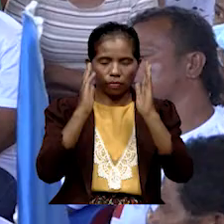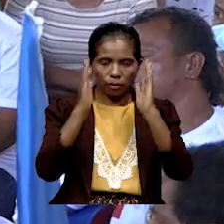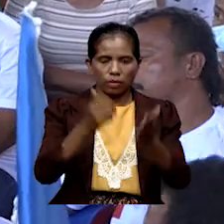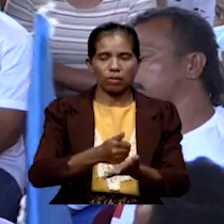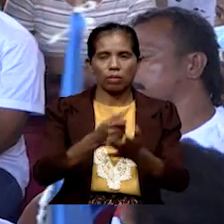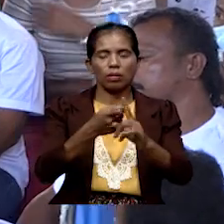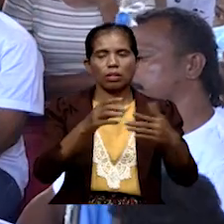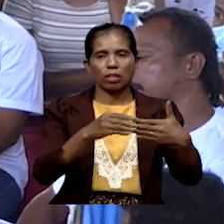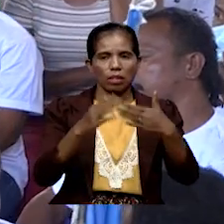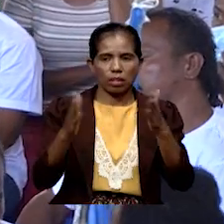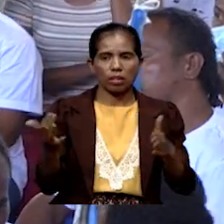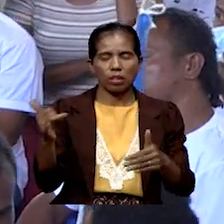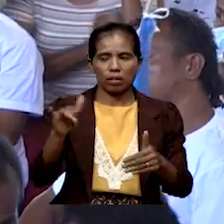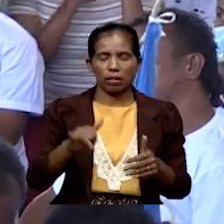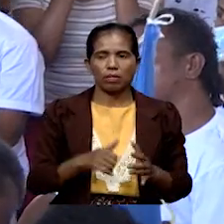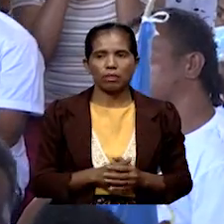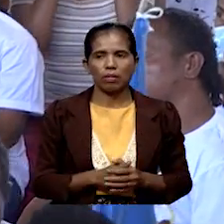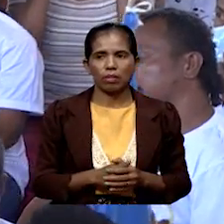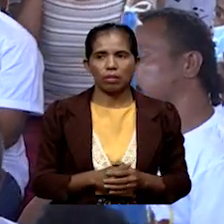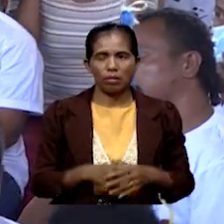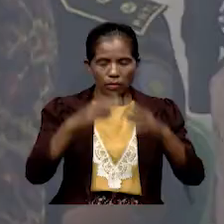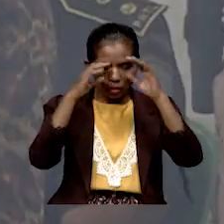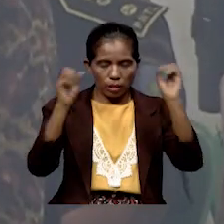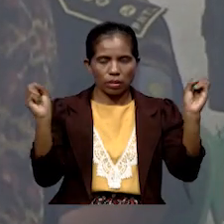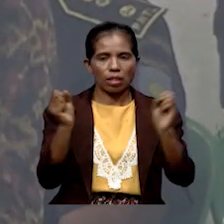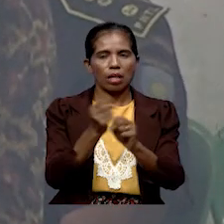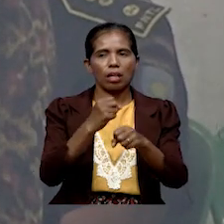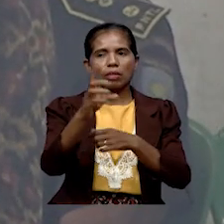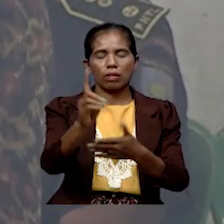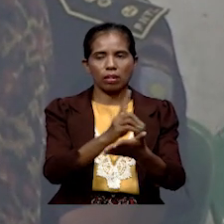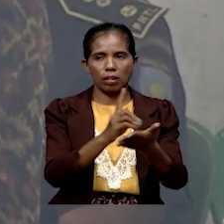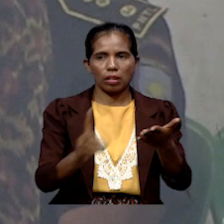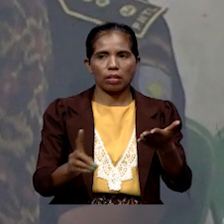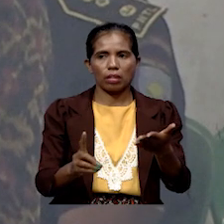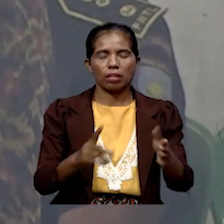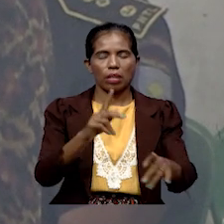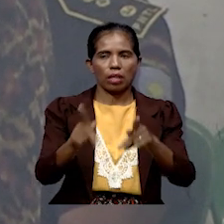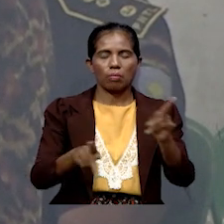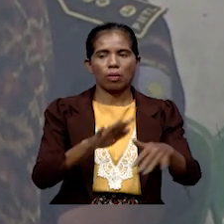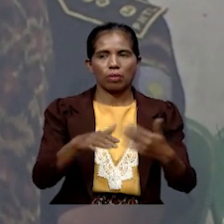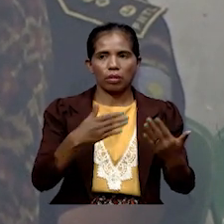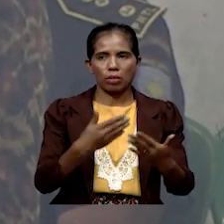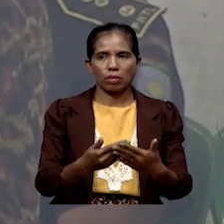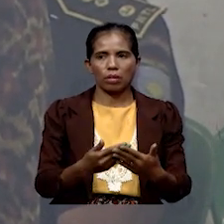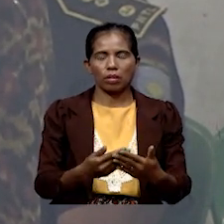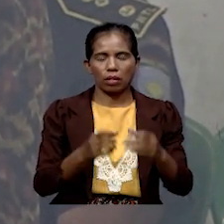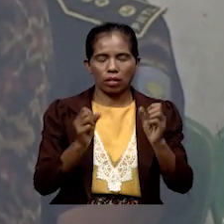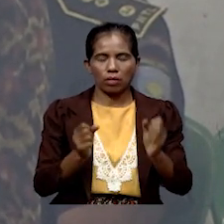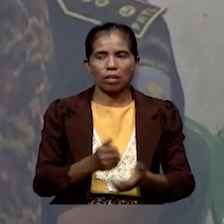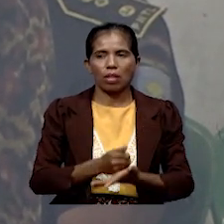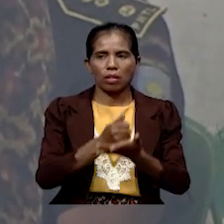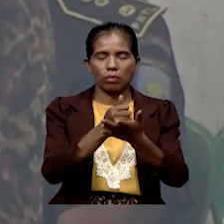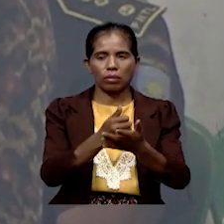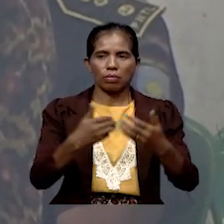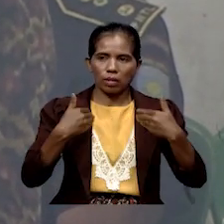ukuna in sira. Presidente da República, se la halo diskriminasaun ba itani sociedade ne laran kona ba franza sociais ni sira ne be